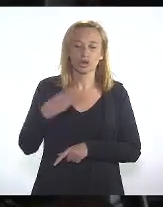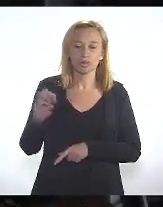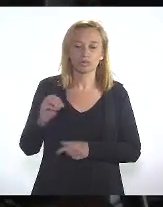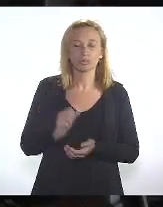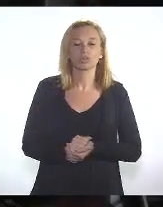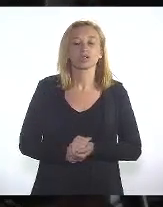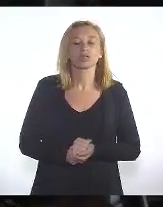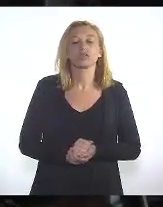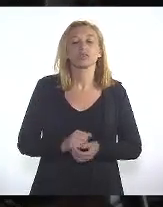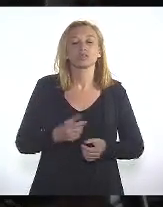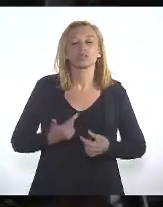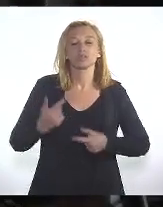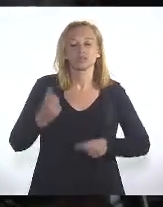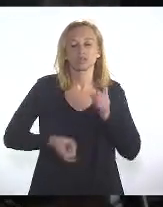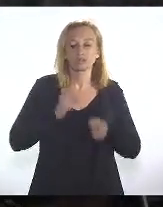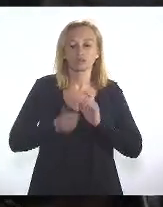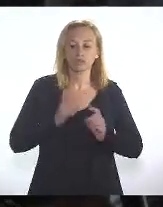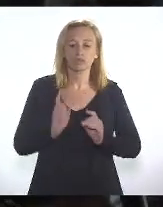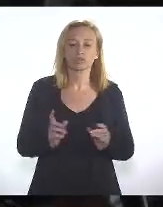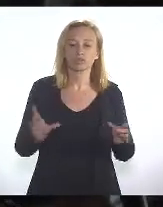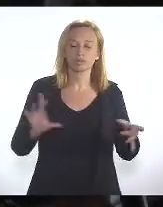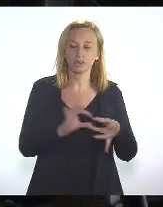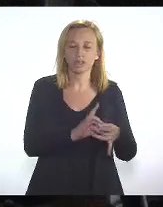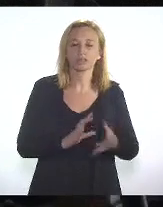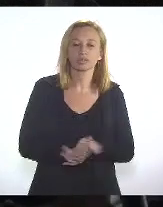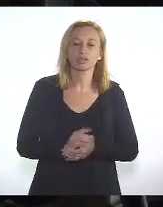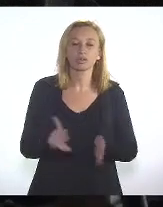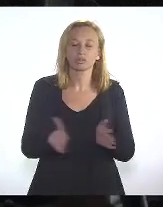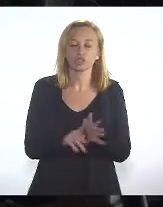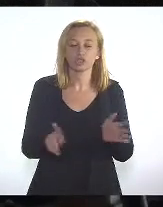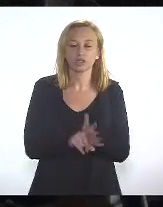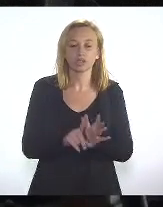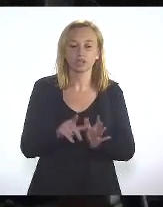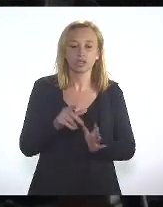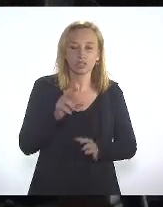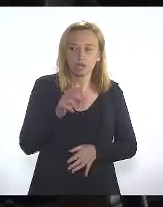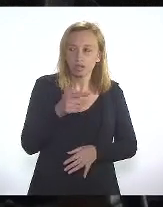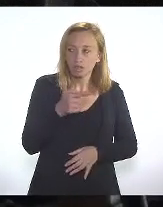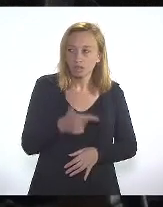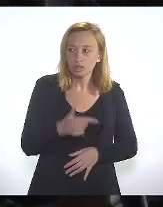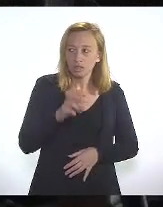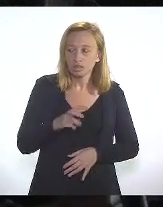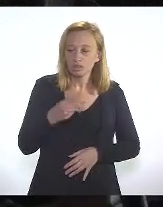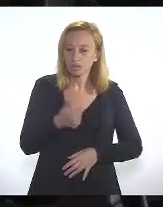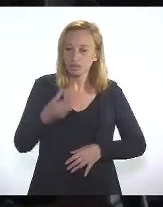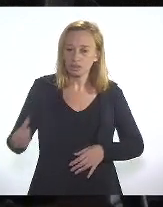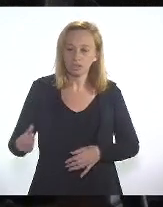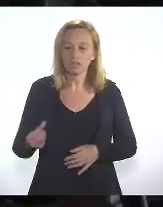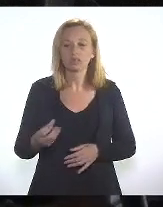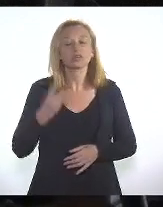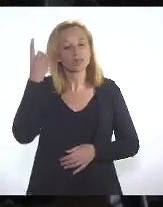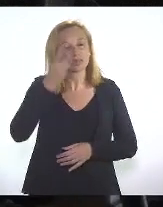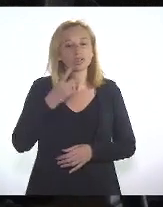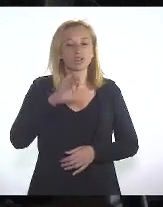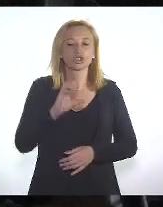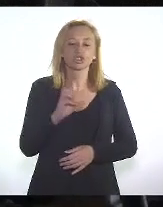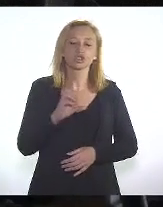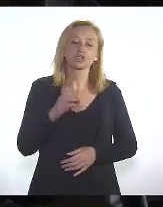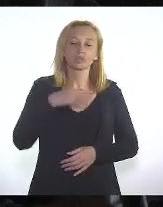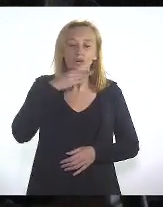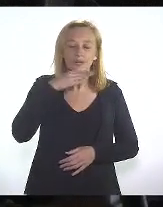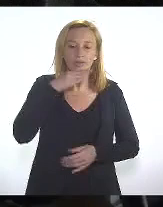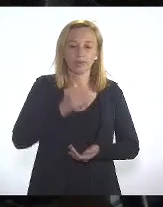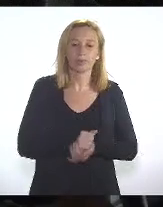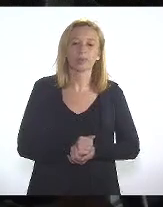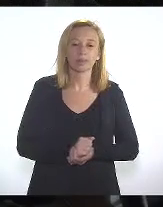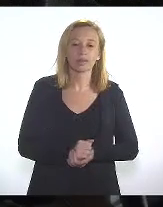Anuncio em segunda discussão, redação do vencido assim emendado. Projeto de lei 2133-A de 16, de autoria do deputado Chiquinho da Mangueira, que dispõe